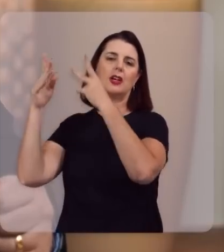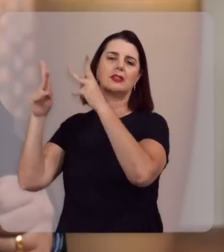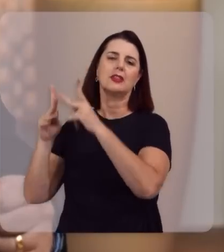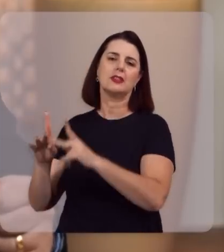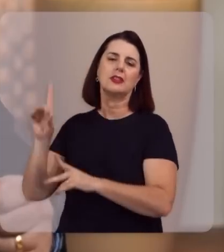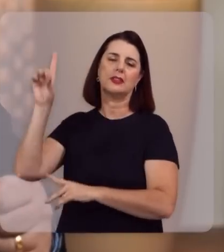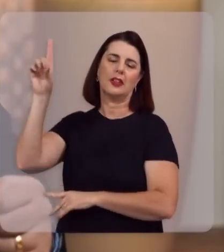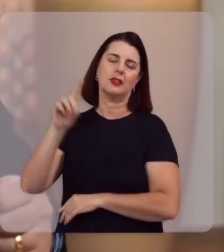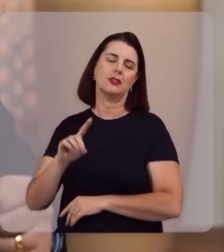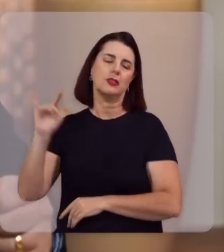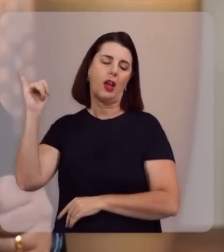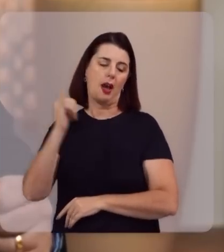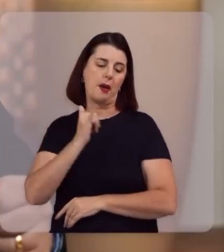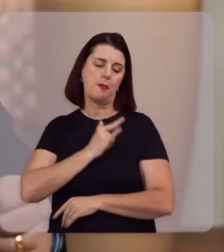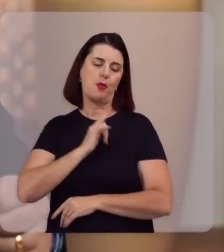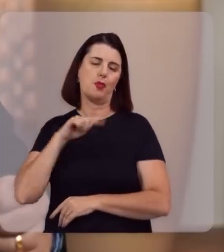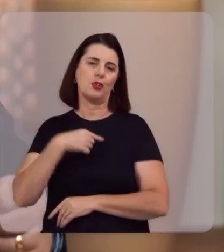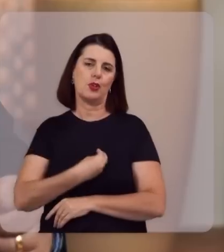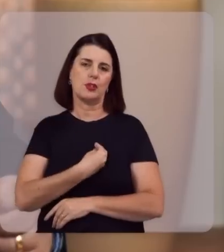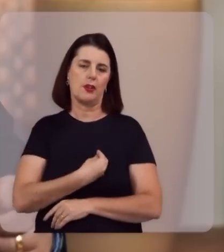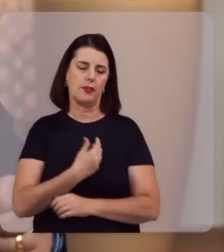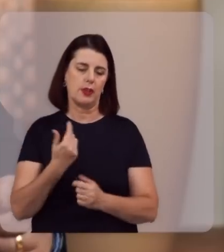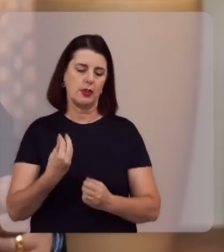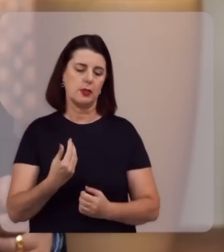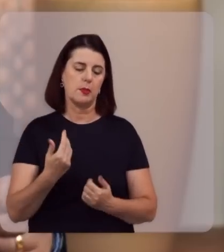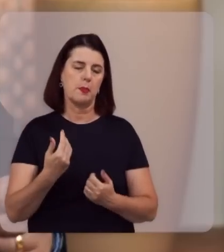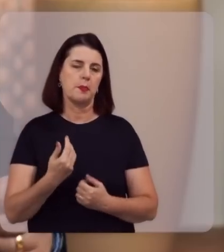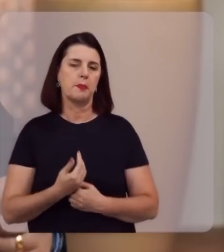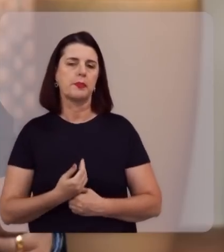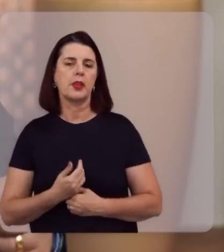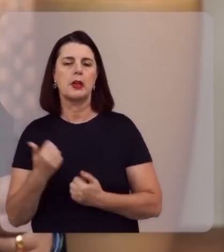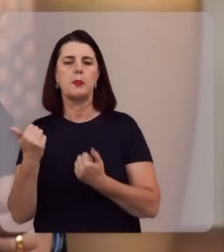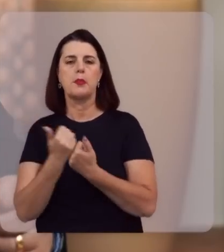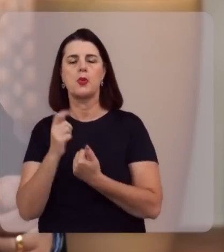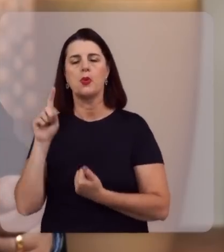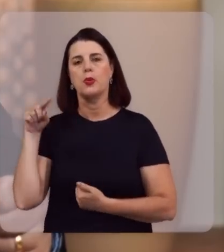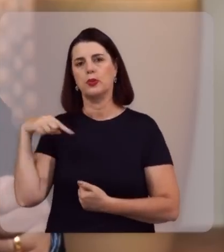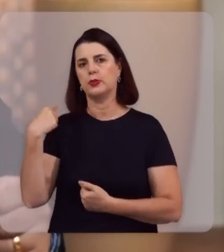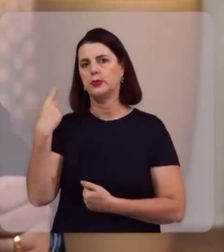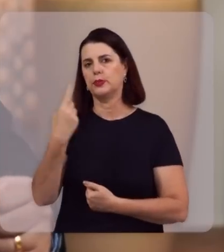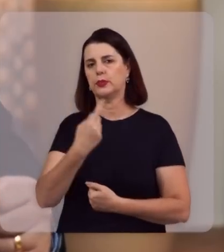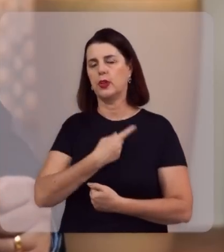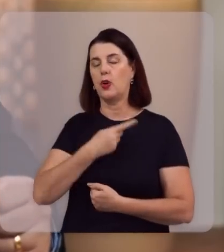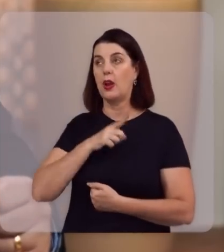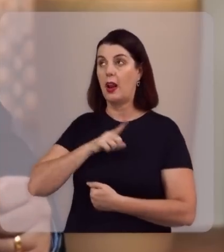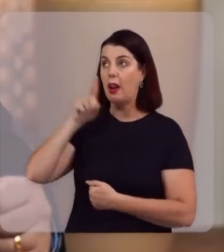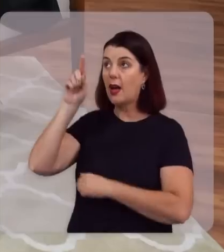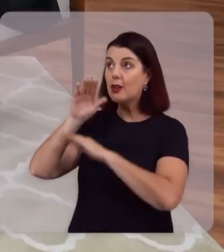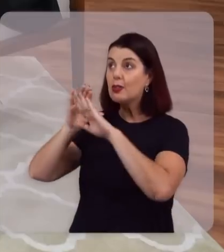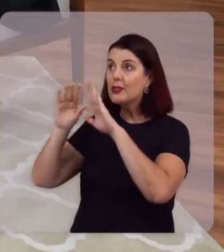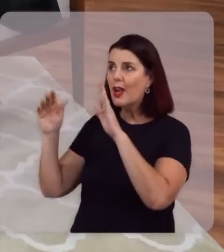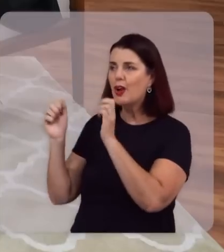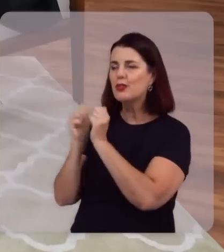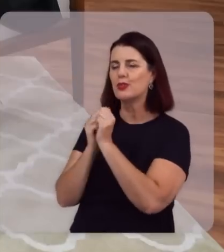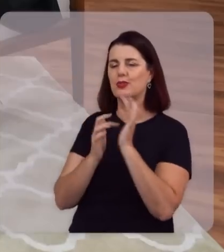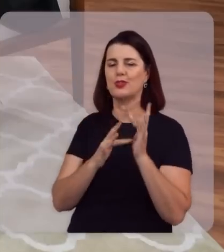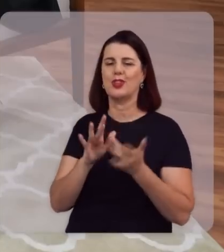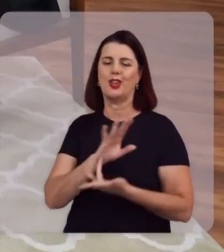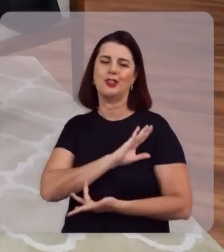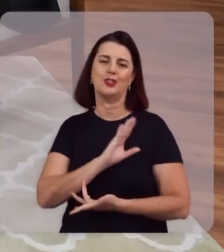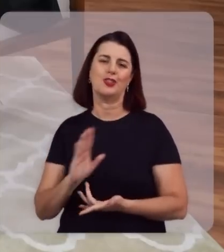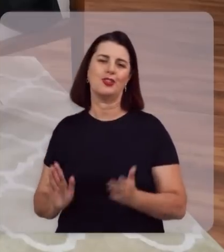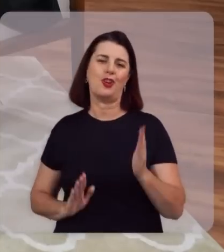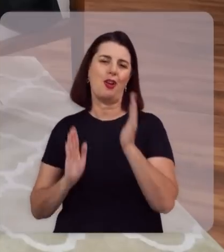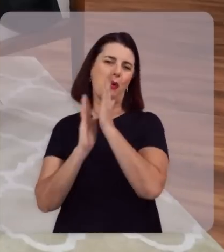na presença daquele que nos amou e deu a vida na cruz para nos salvar. O céu é Jesus, reverendo Rodrigo, Amém. E nós estaremos com